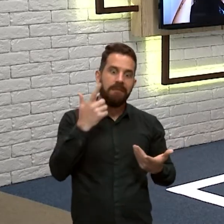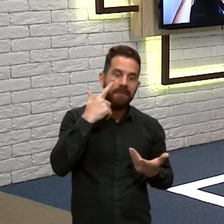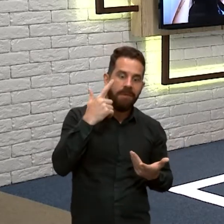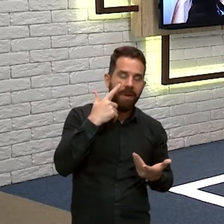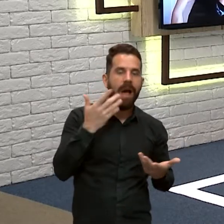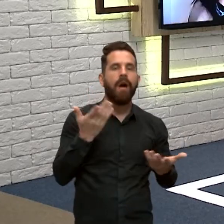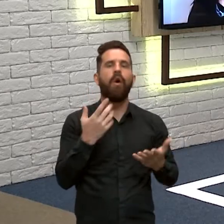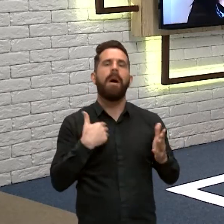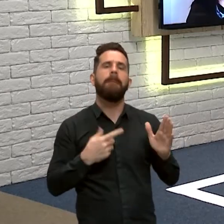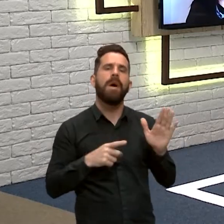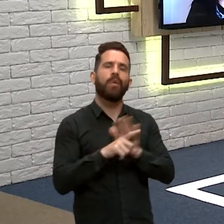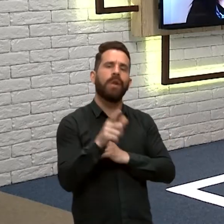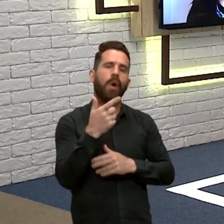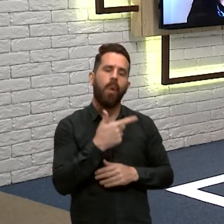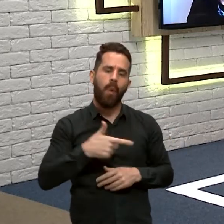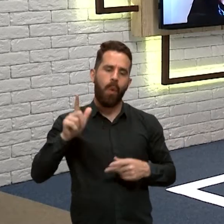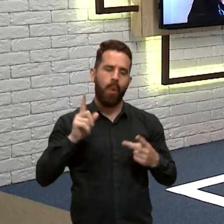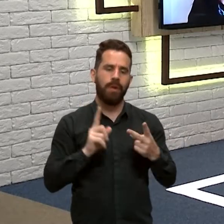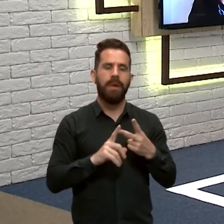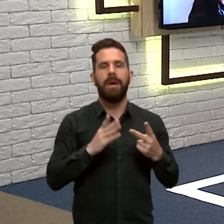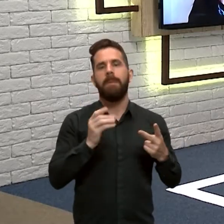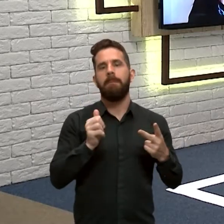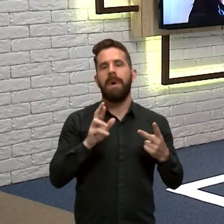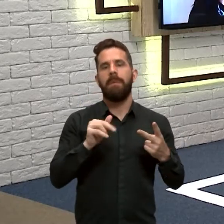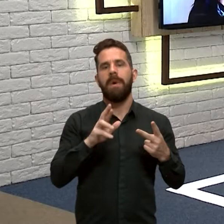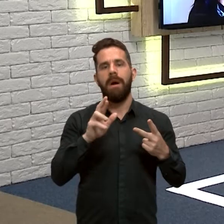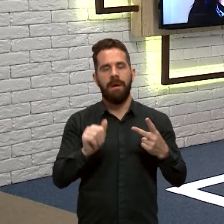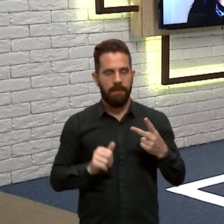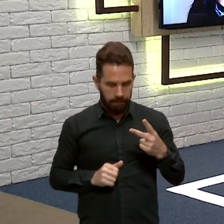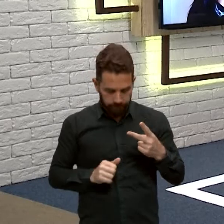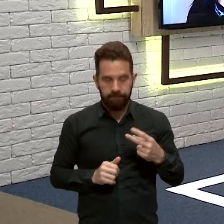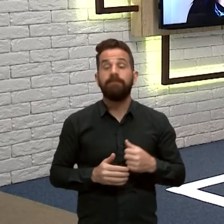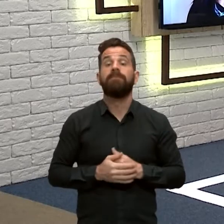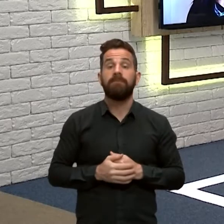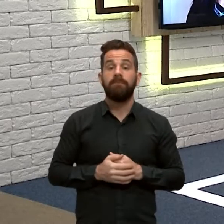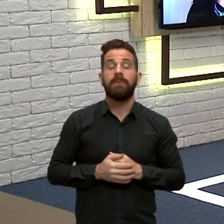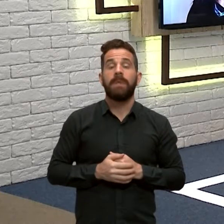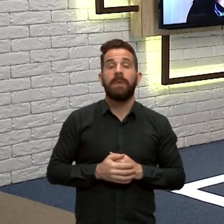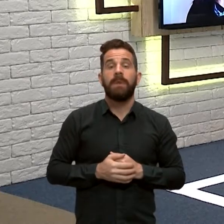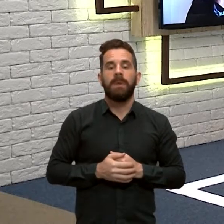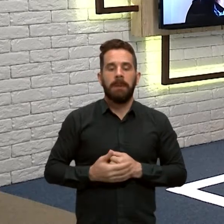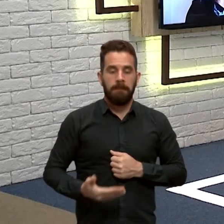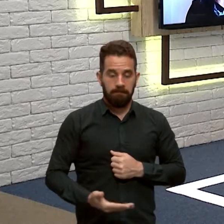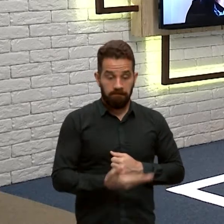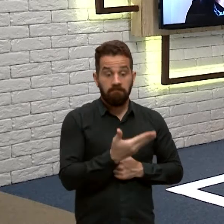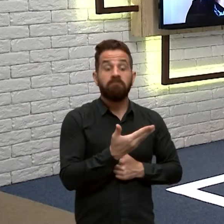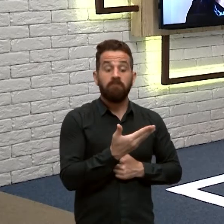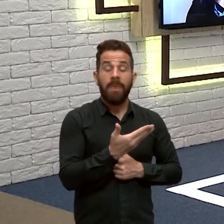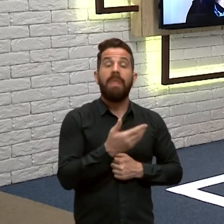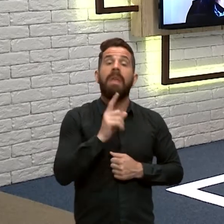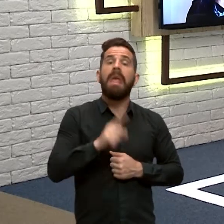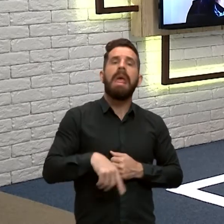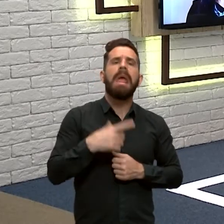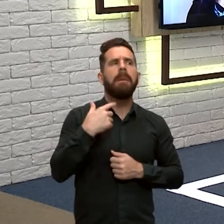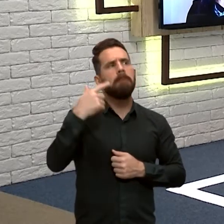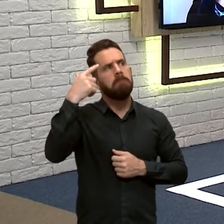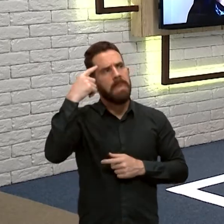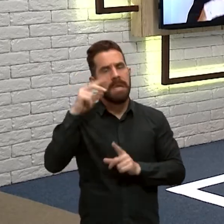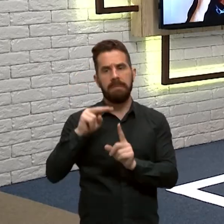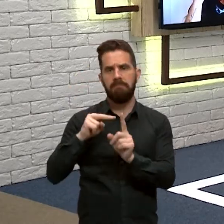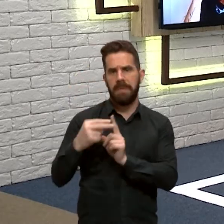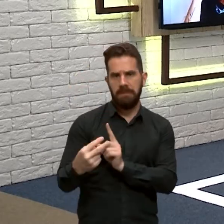passar uma pergunta para a Bárbara. Esse tipo de pensamento em que, esse tipo de concepção, né, em que a gente pensa a criança como um